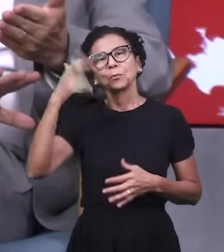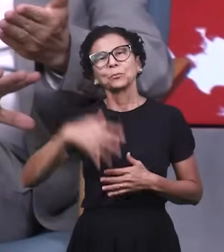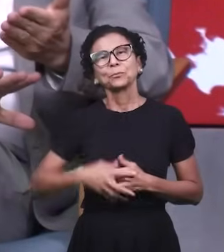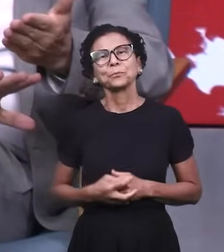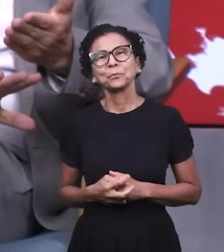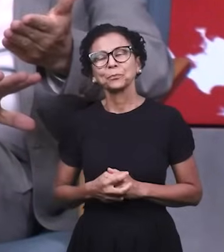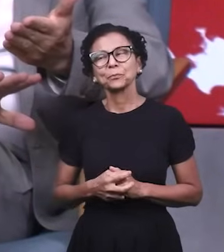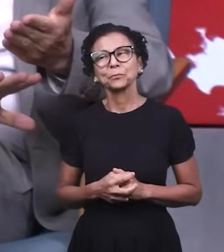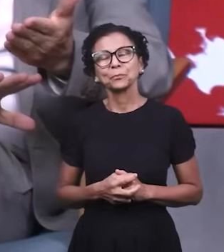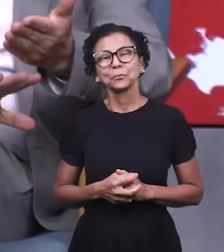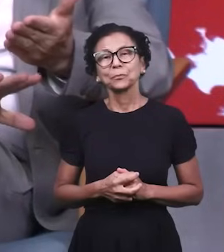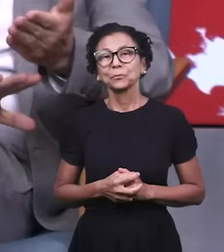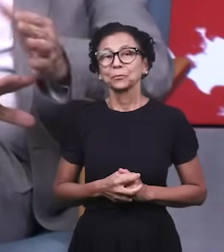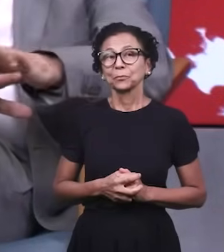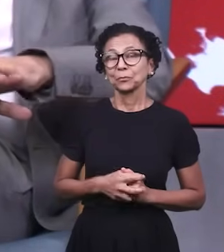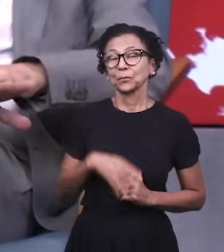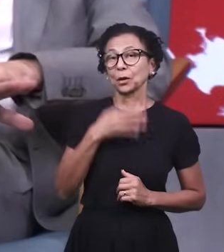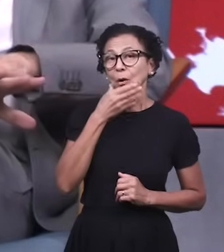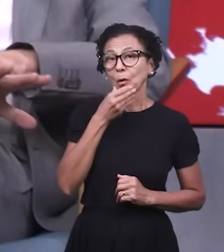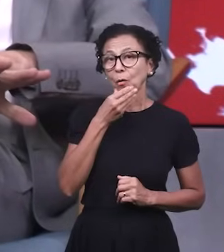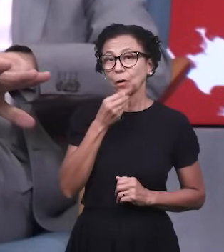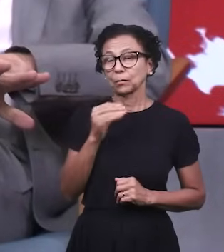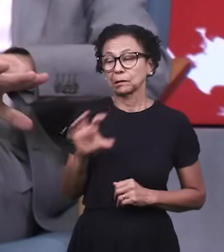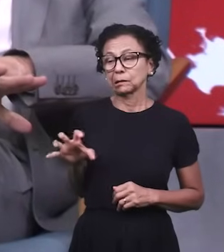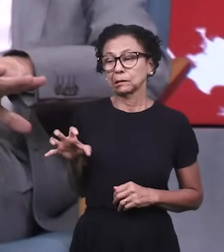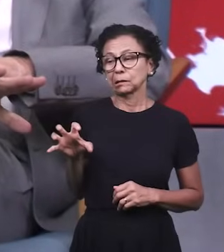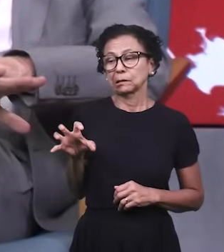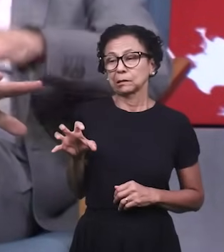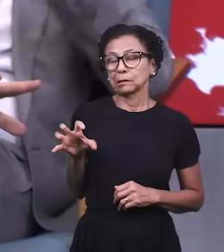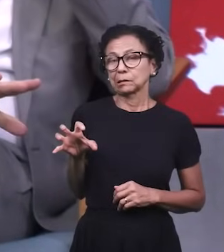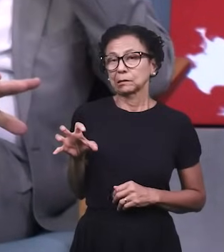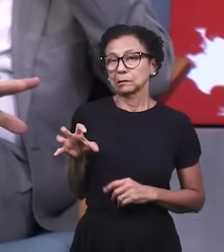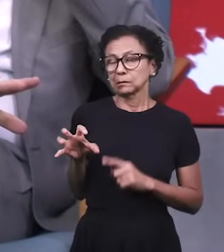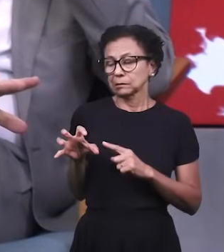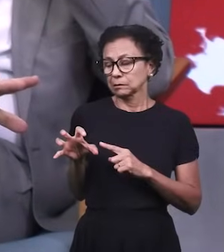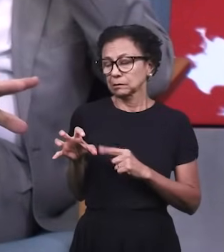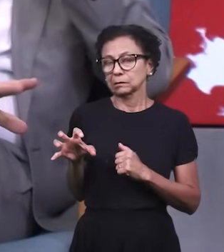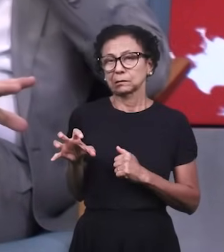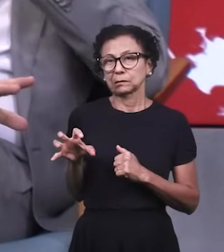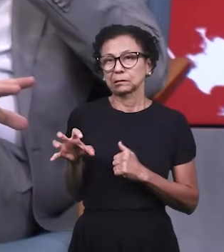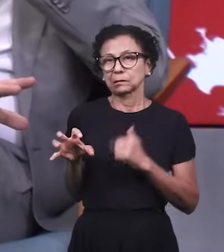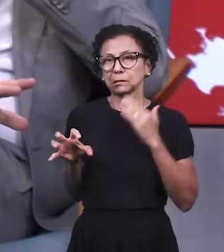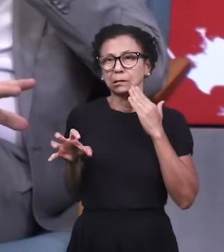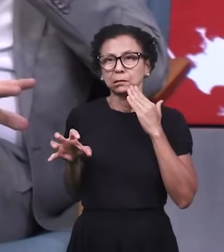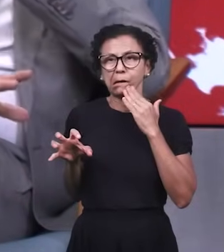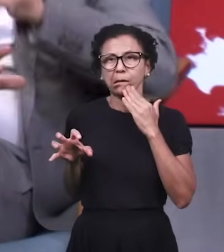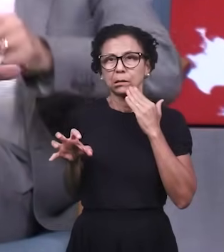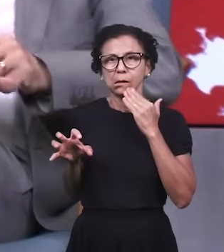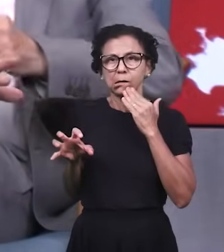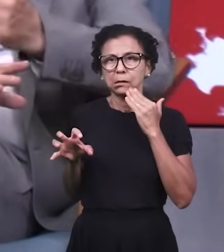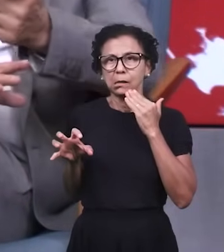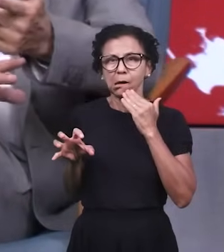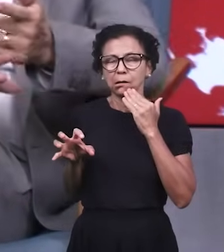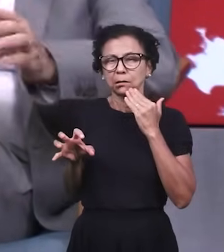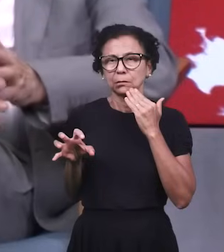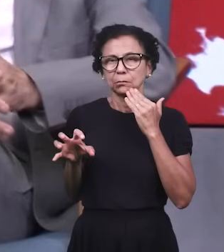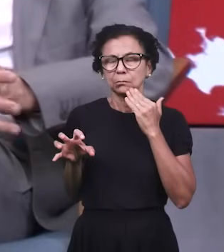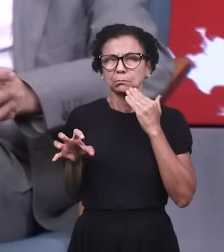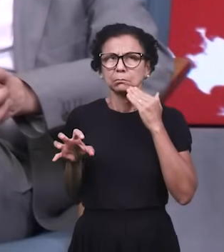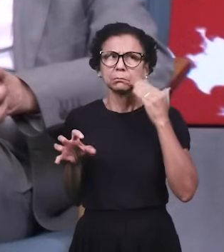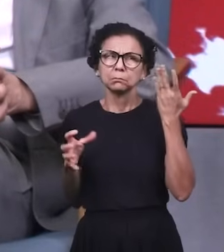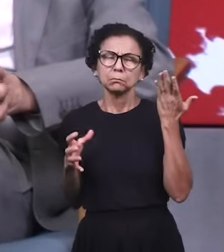O que aquele homem da mão mirrada tinha era um defeito na mão, mas a cabeça estava normal. Mas a mão,